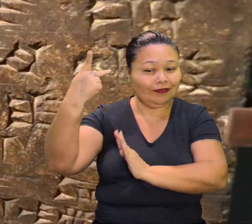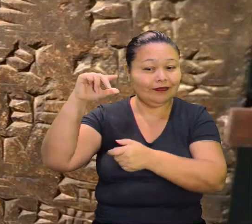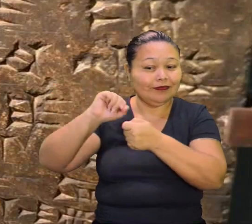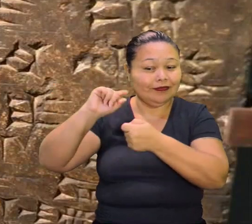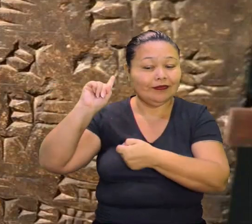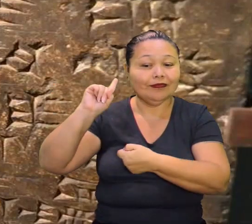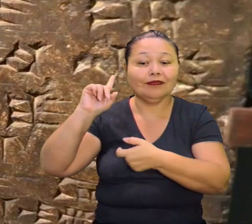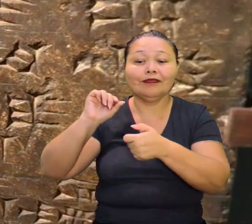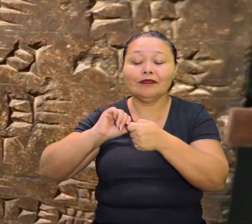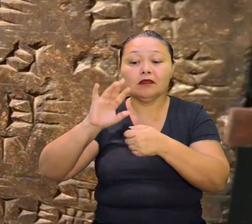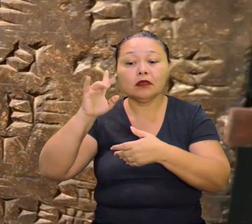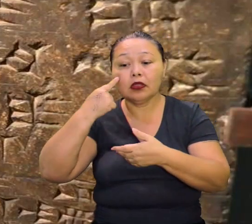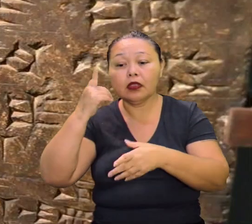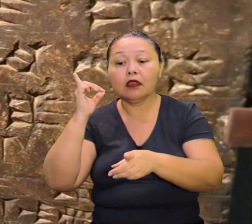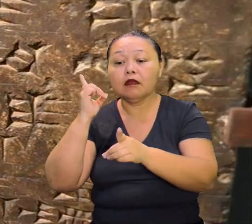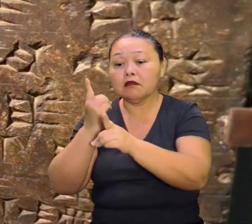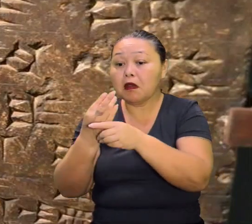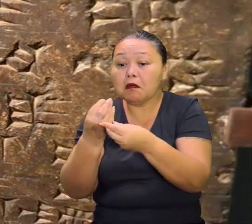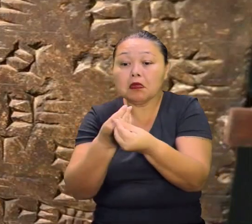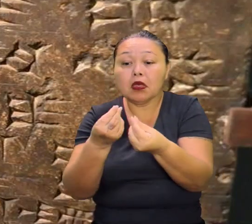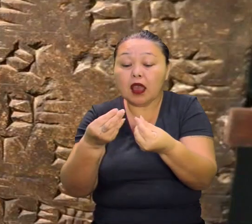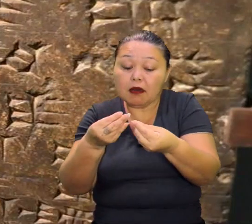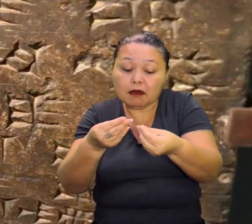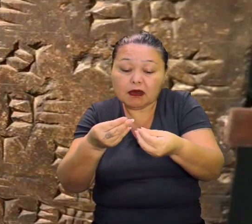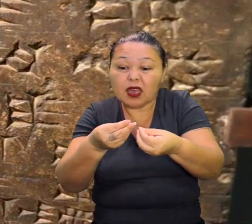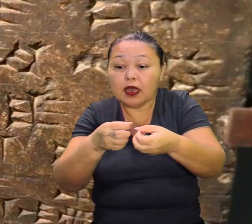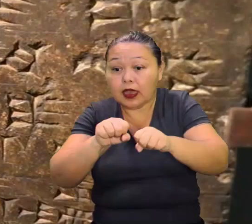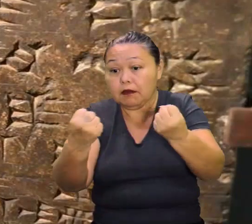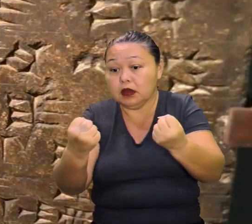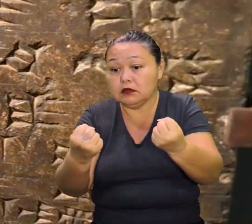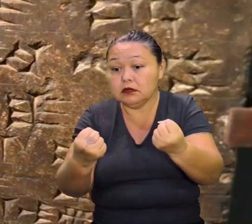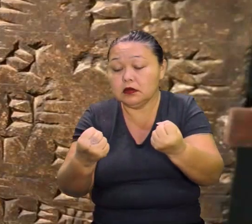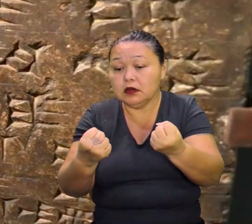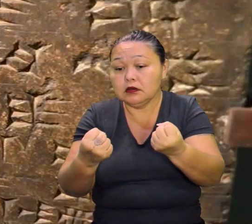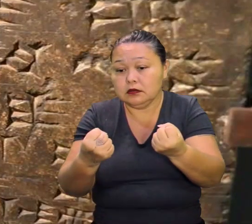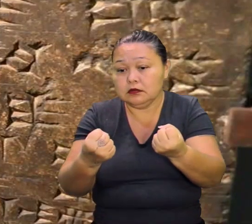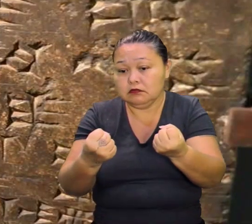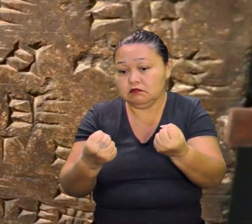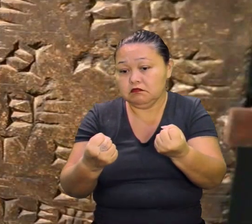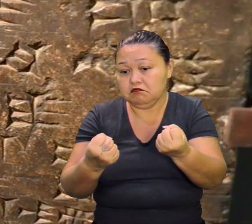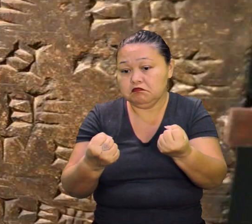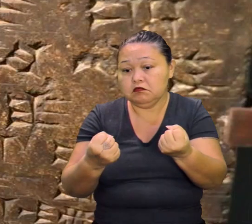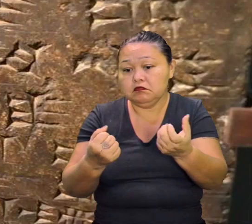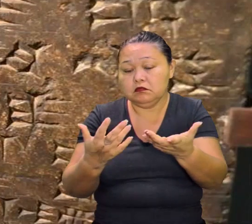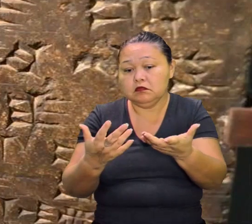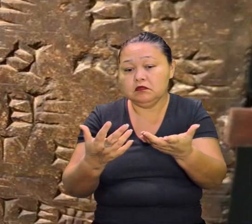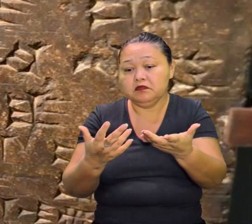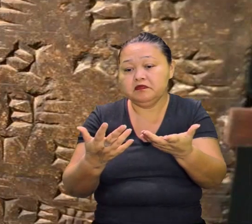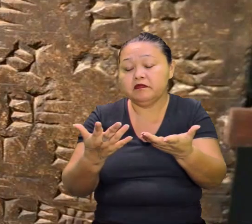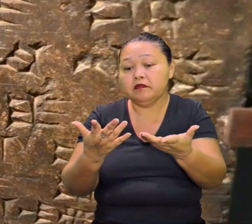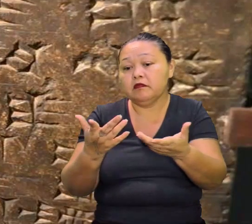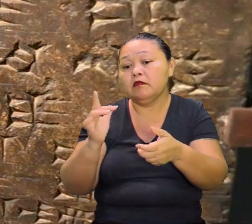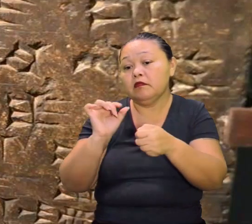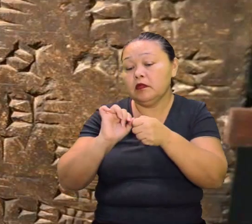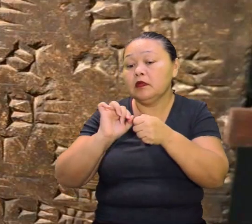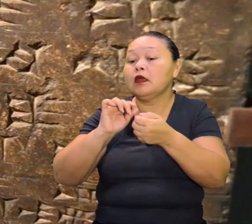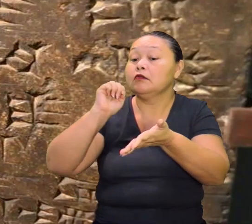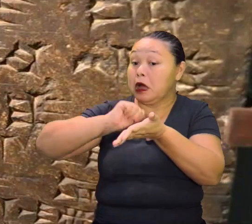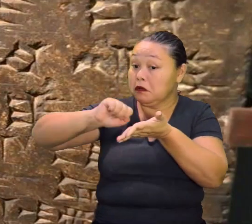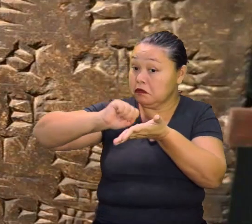que você pega, que você vai manusear, acaba quebrando. Ah, mas também vão fazer escrita em